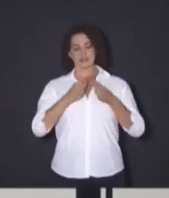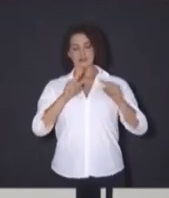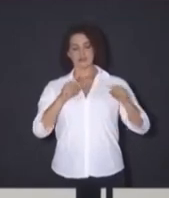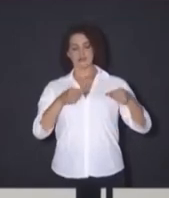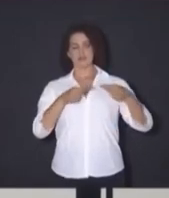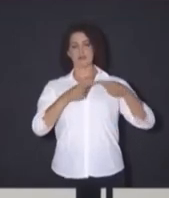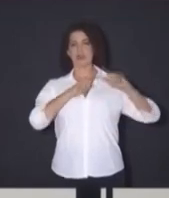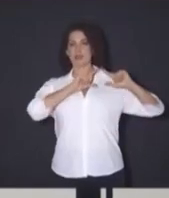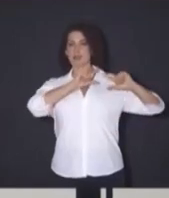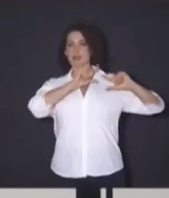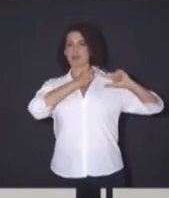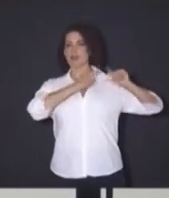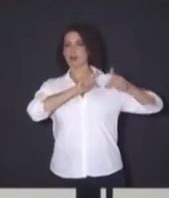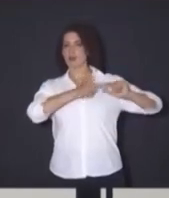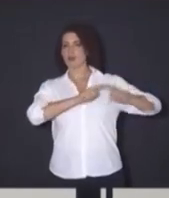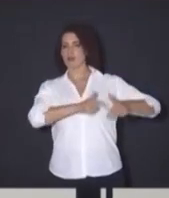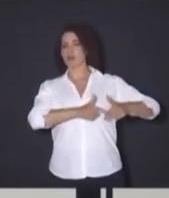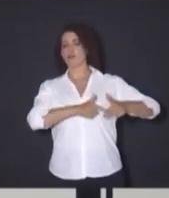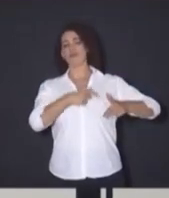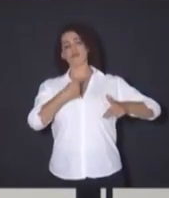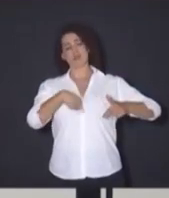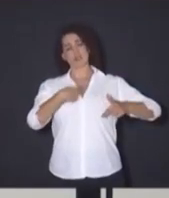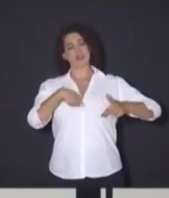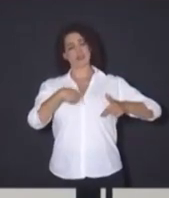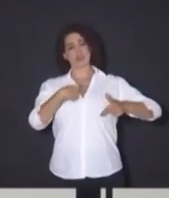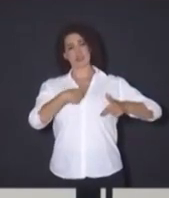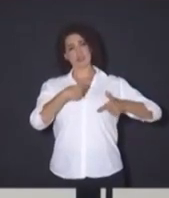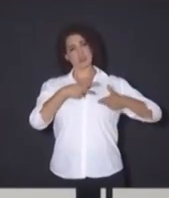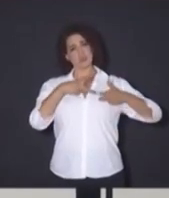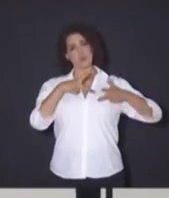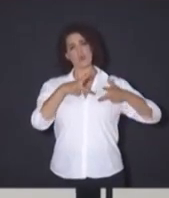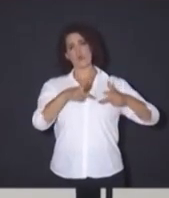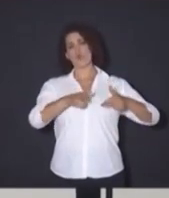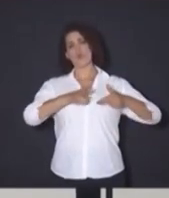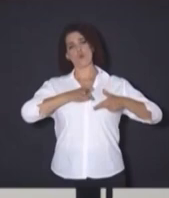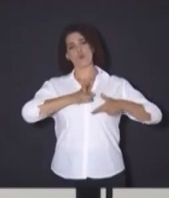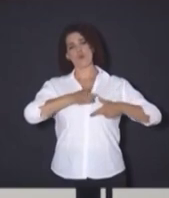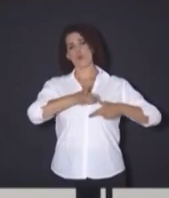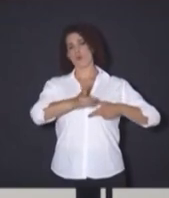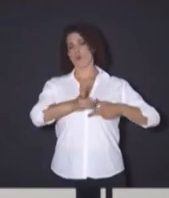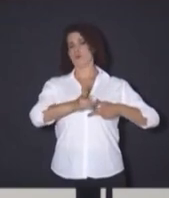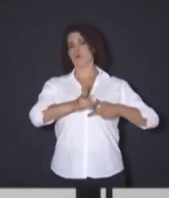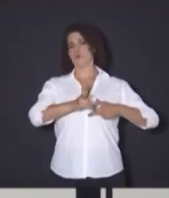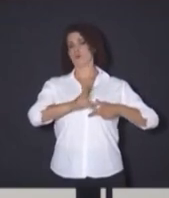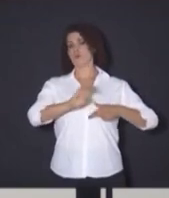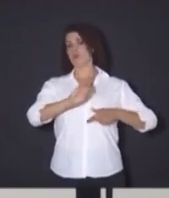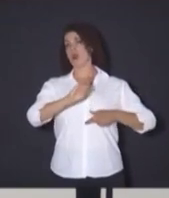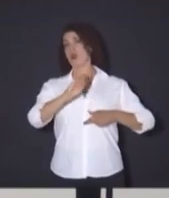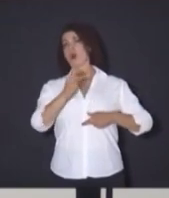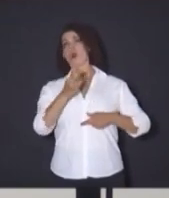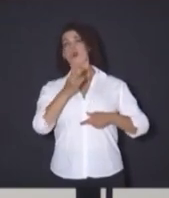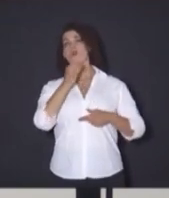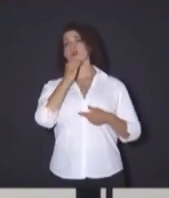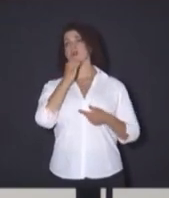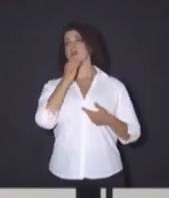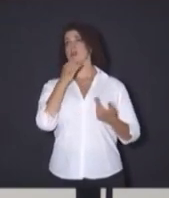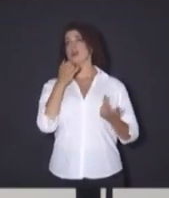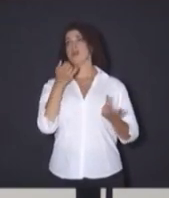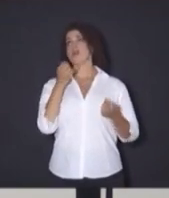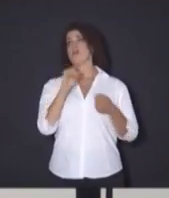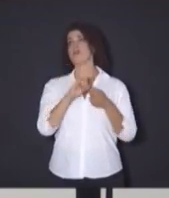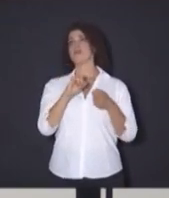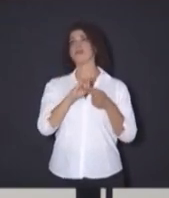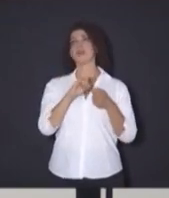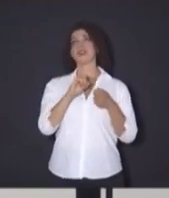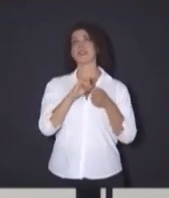tradição, ela tem que se manter. Porque senão a gente já vai praticar algo